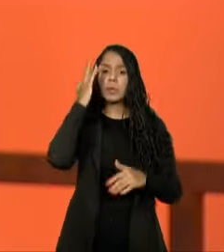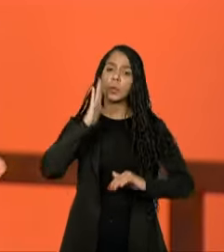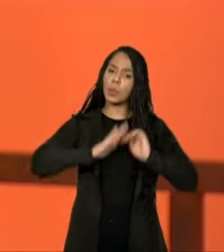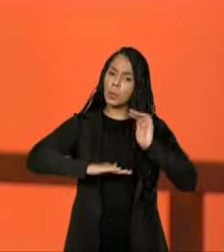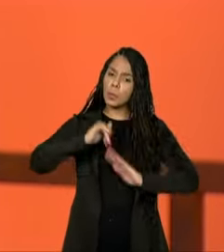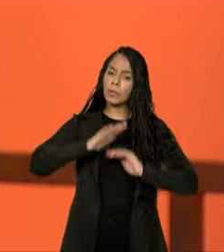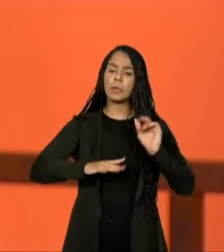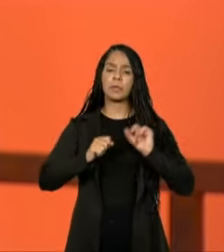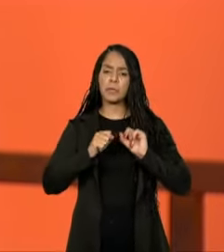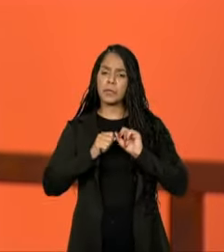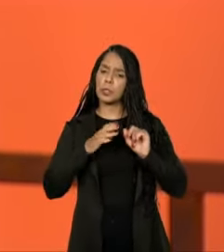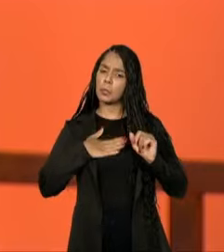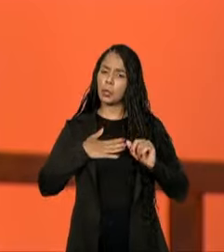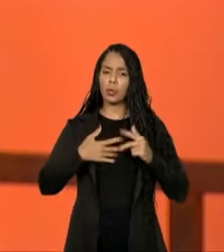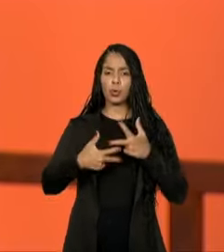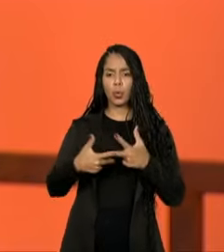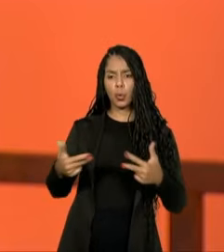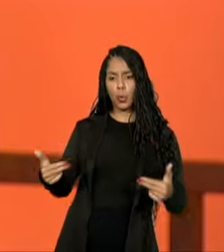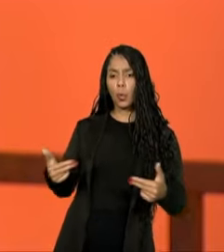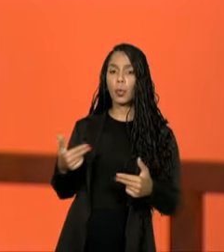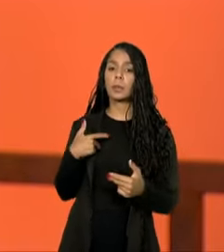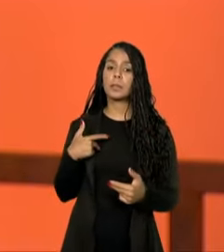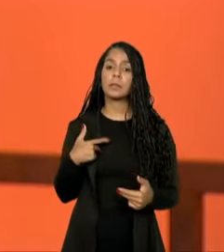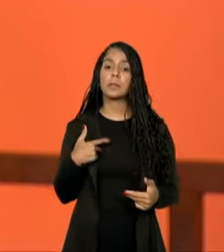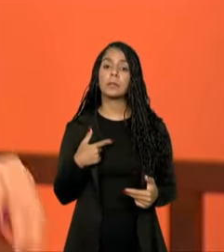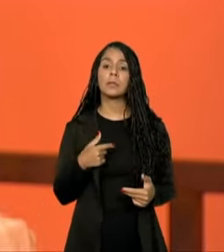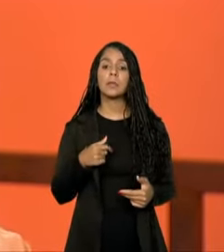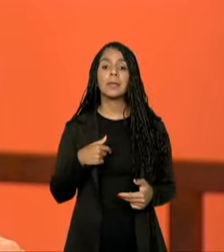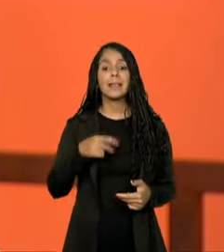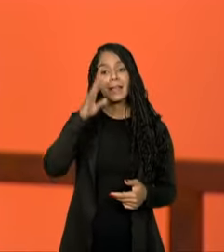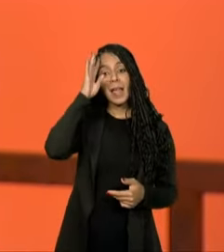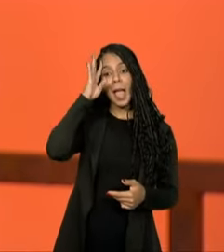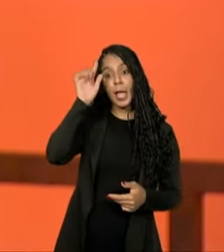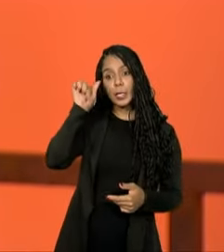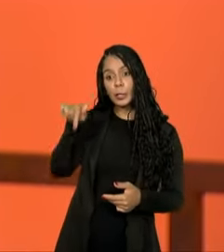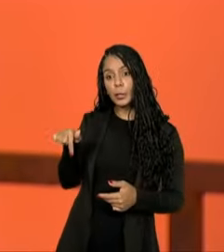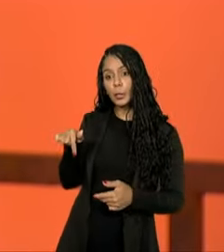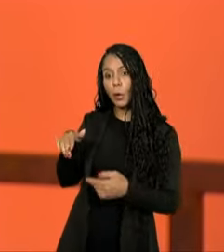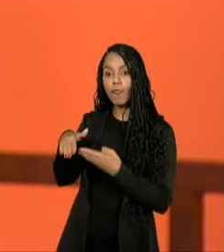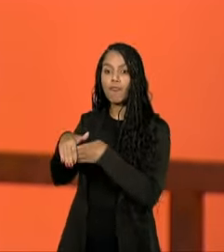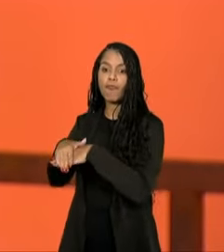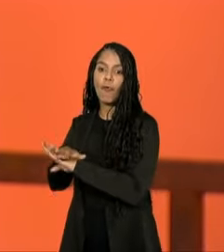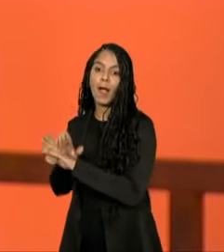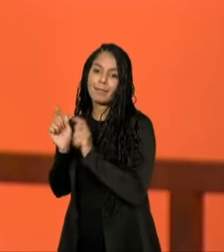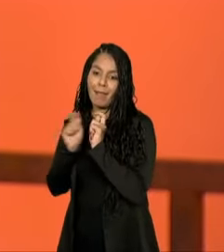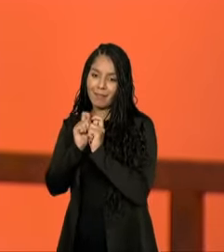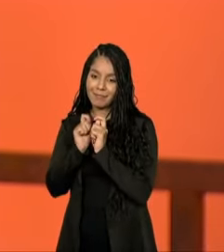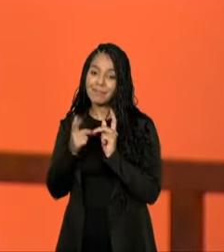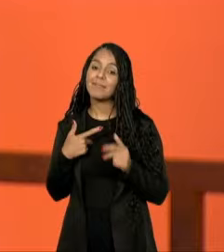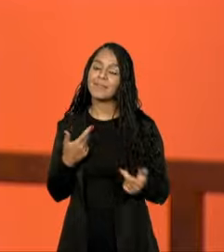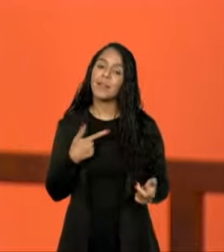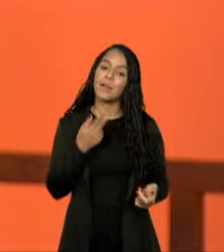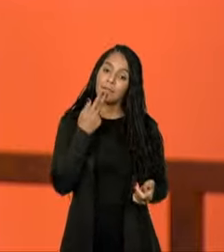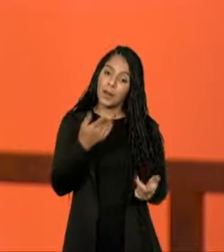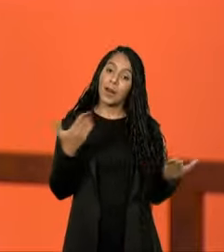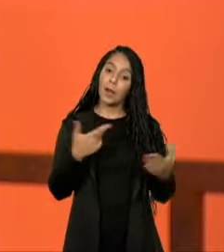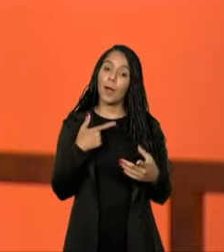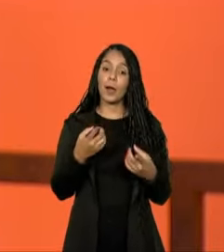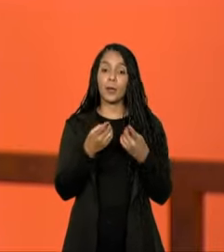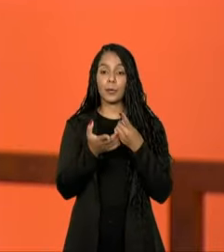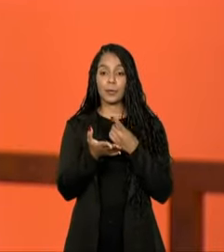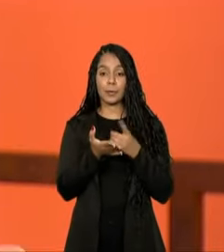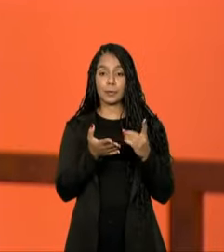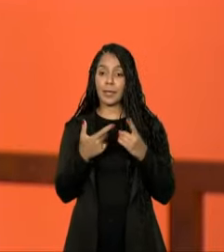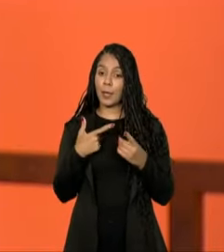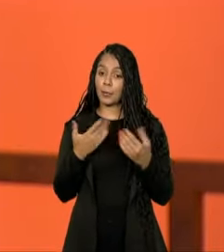profissional, construí minhas coisas. E botei esse sonho numa caixinha. Eu estou dizendo agora que eu estou me divorciando, né,